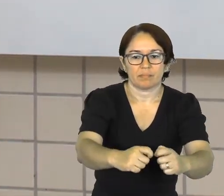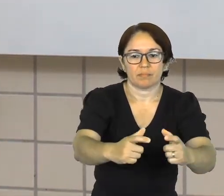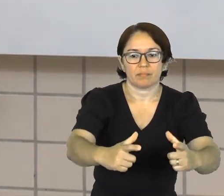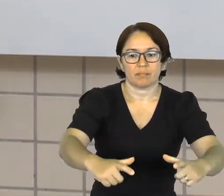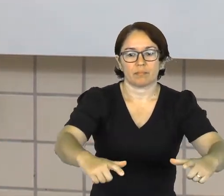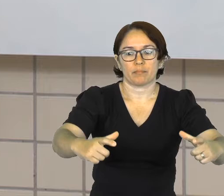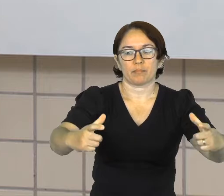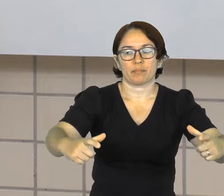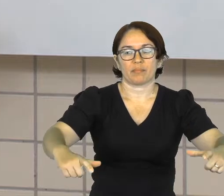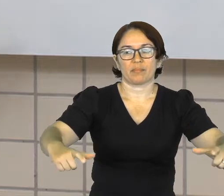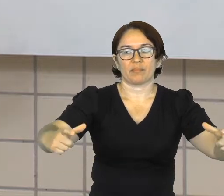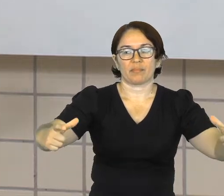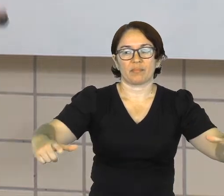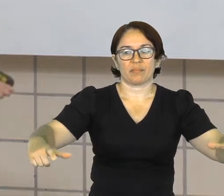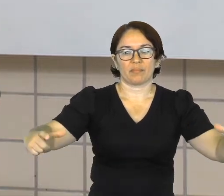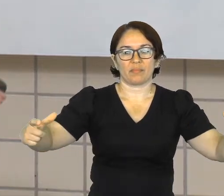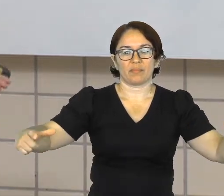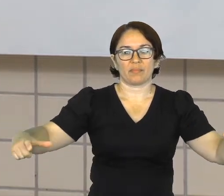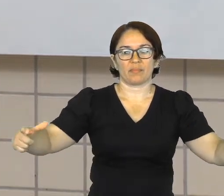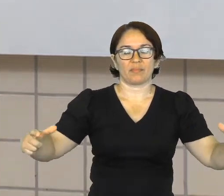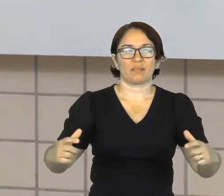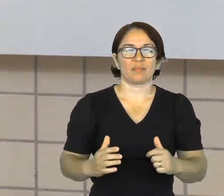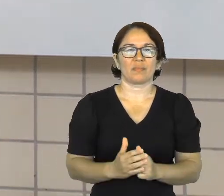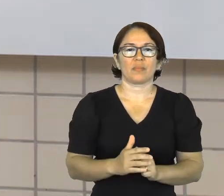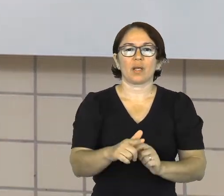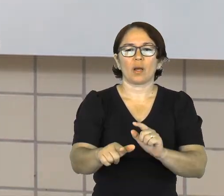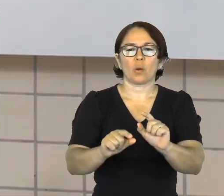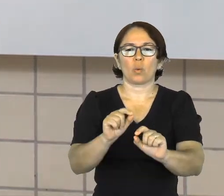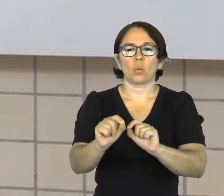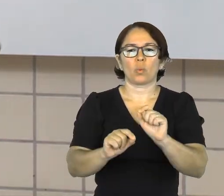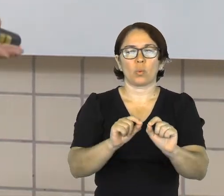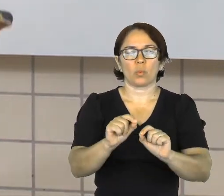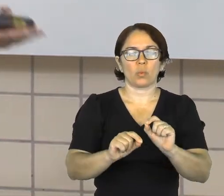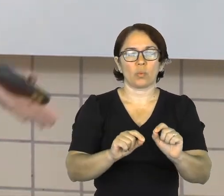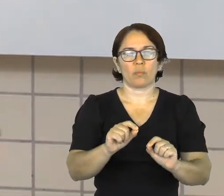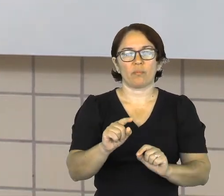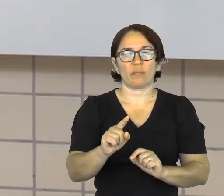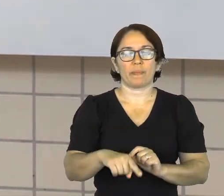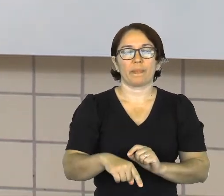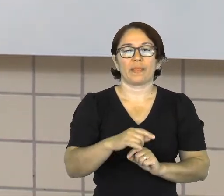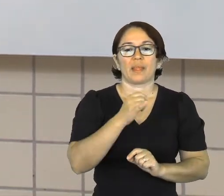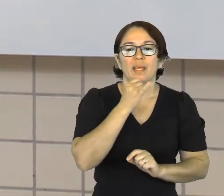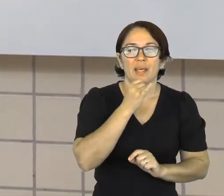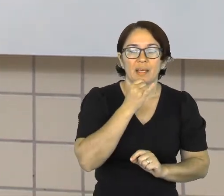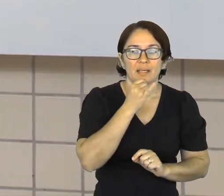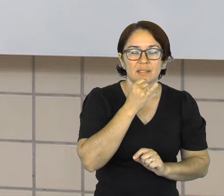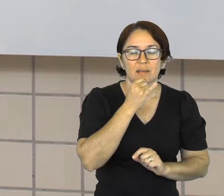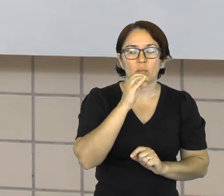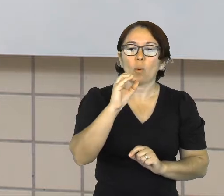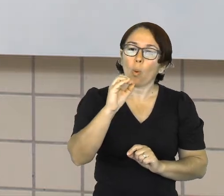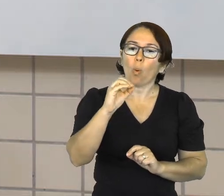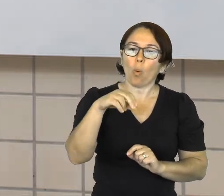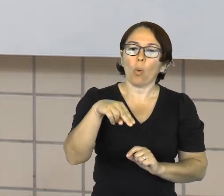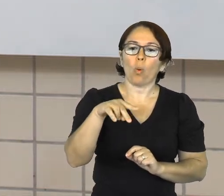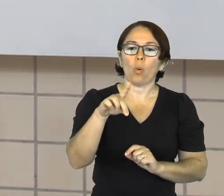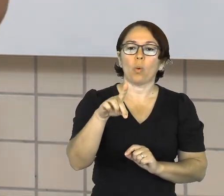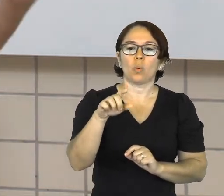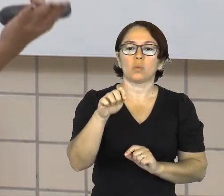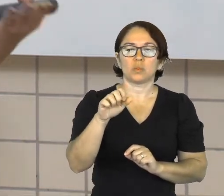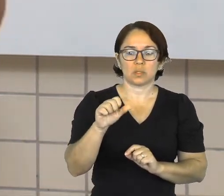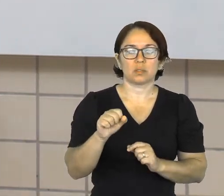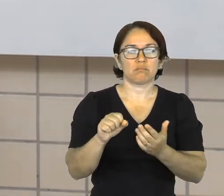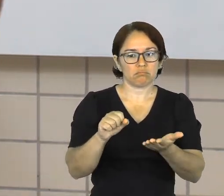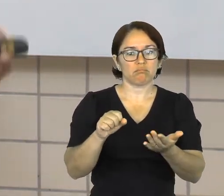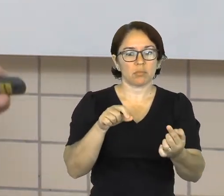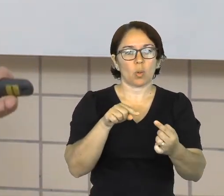cria aí, a gente pode falar que são ondas formadas no meio da ciência. Além desse tipo de onda